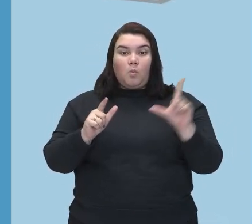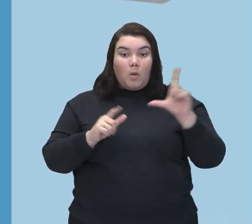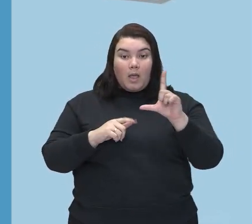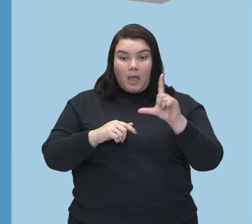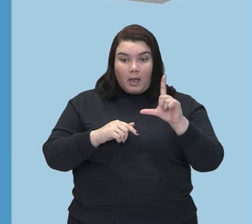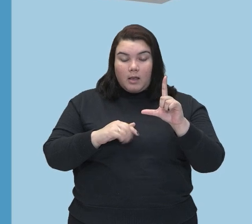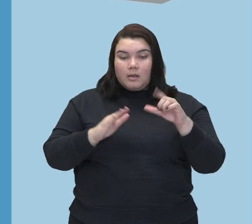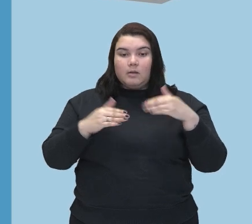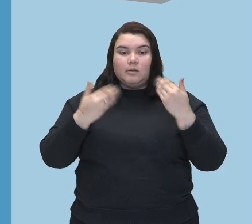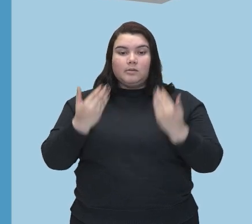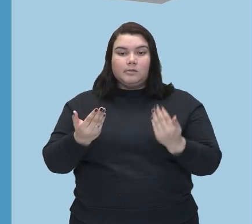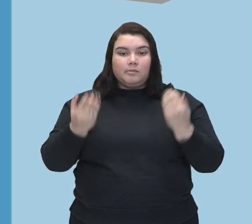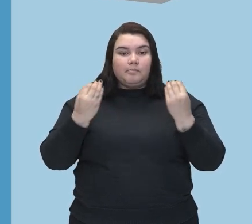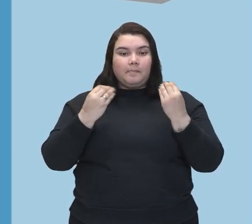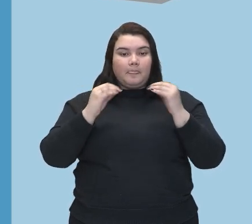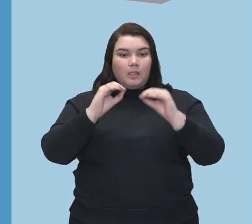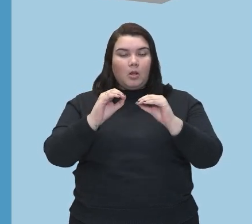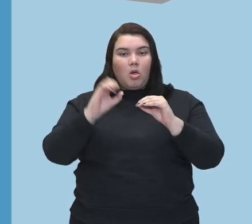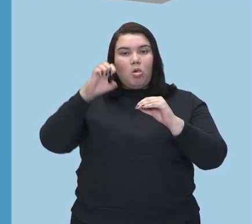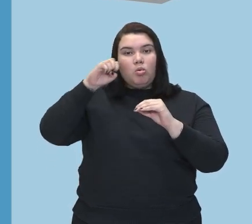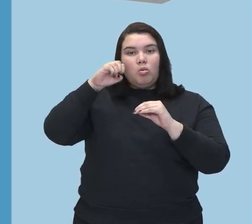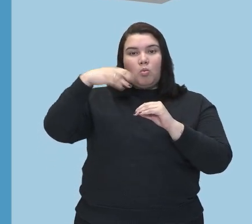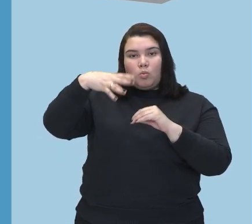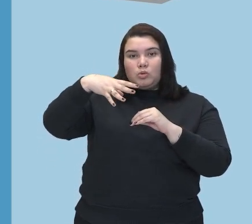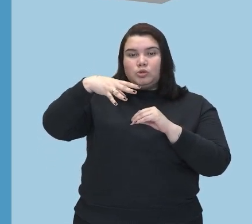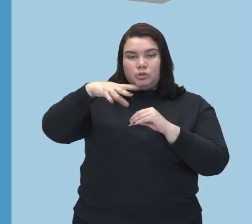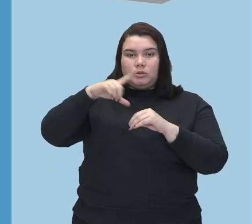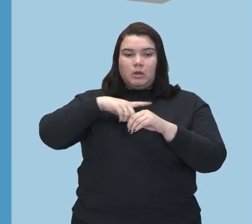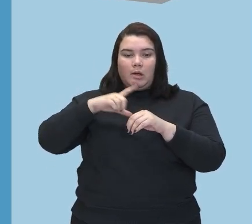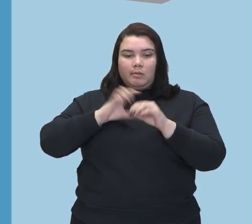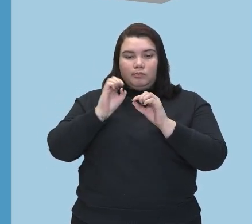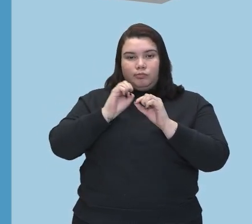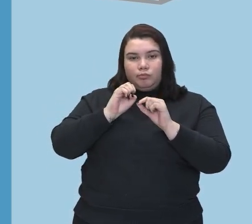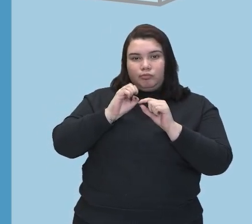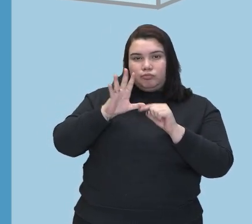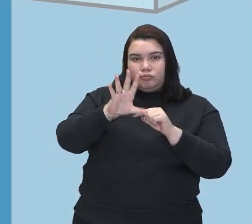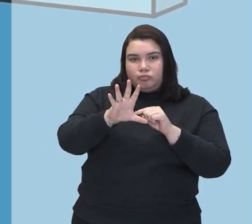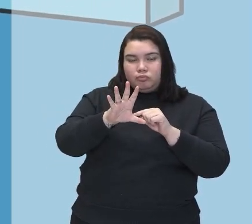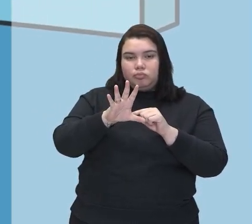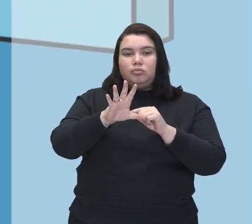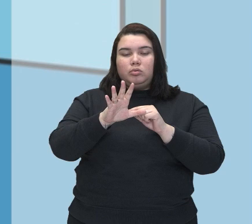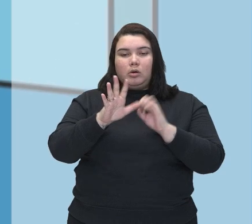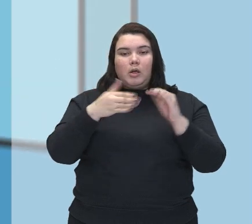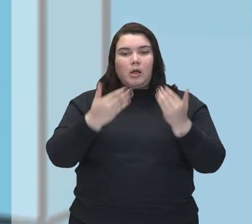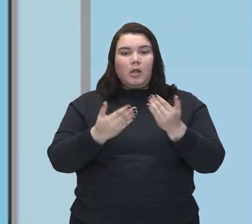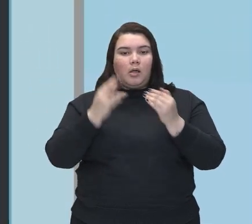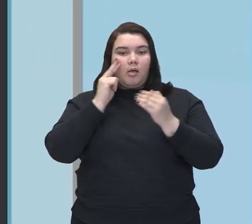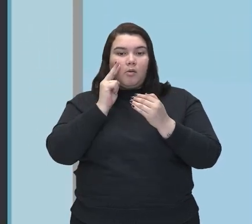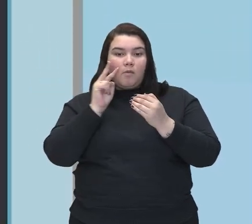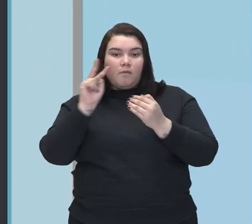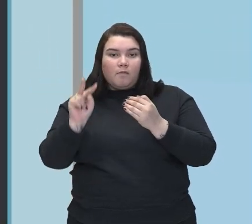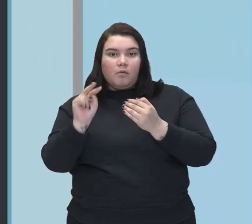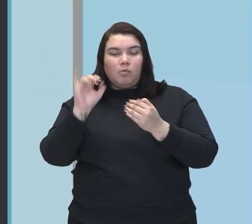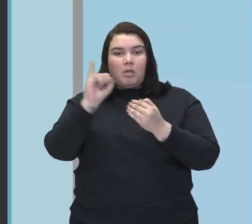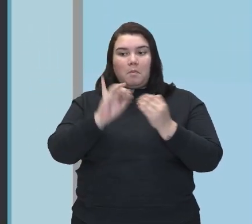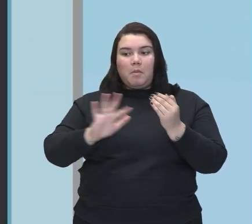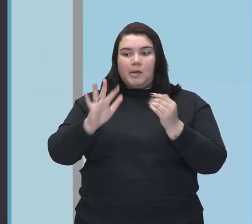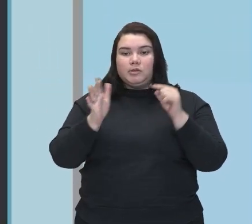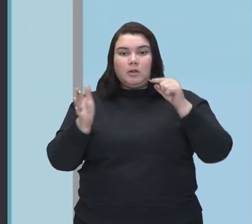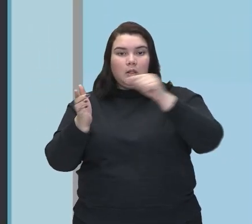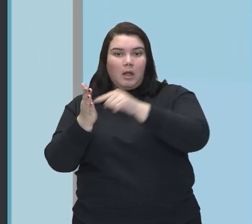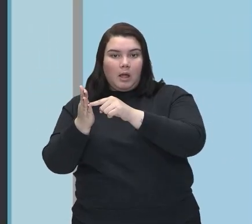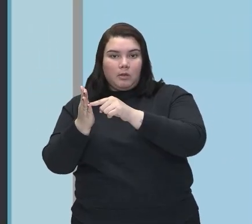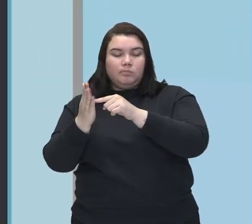aí foi incidido um feixe de luz, foi polarizado, ou seja, a luz agora ela está